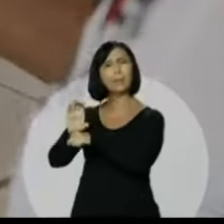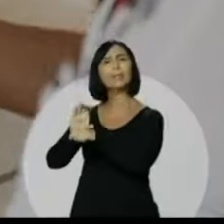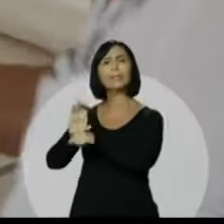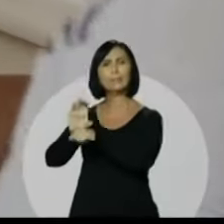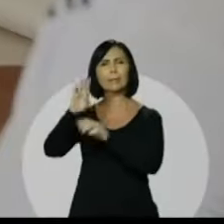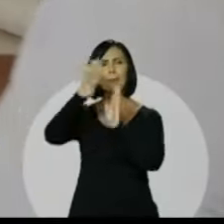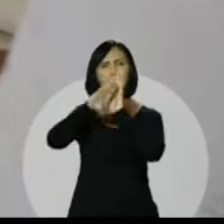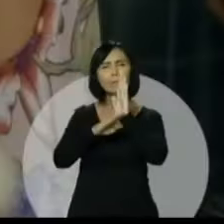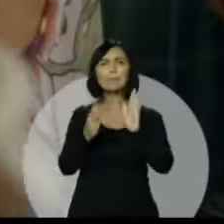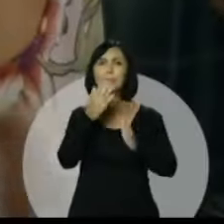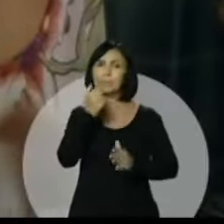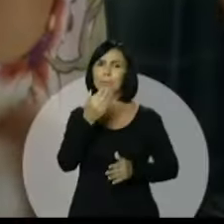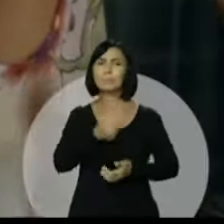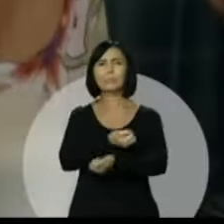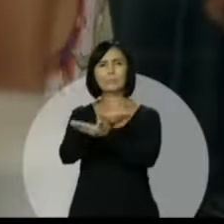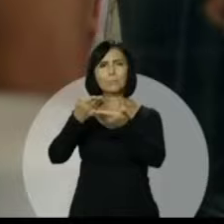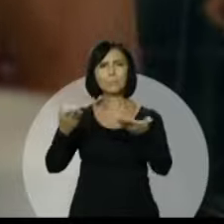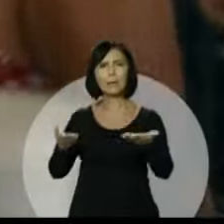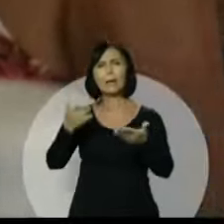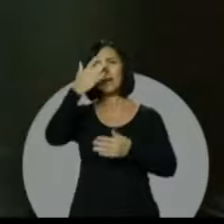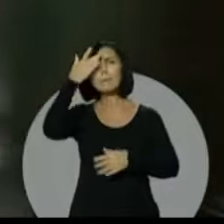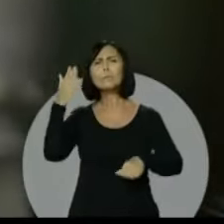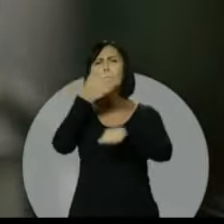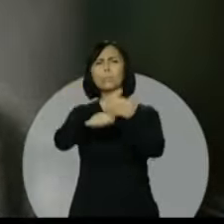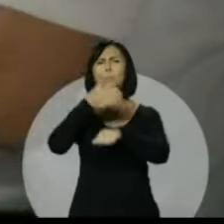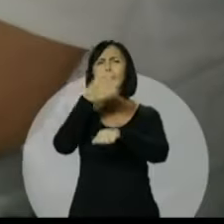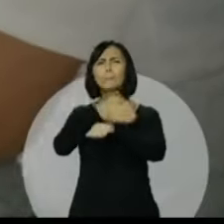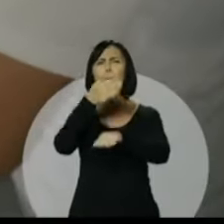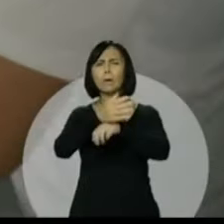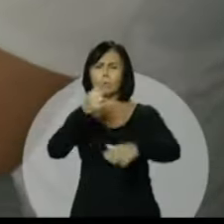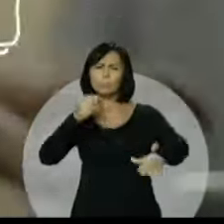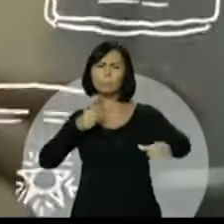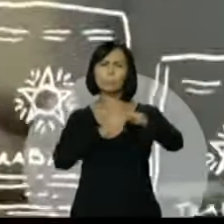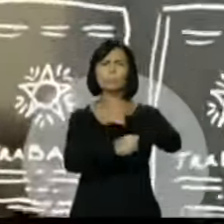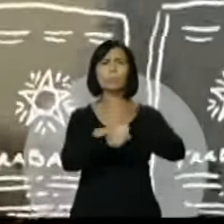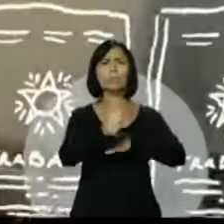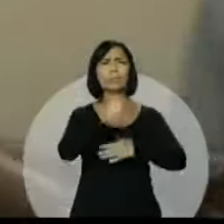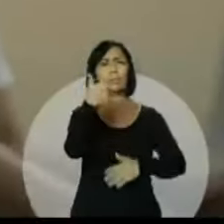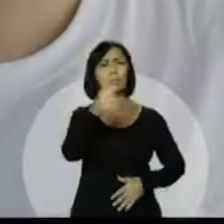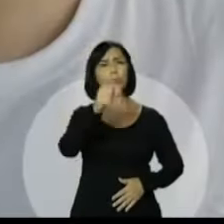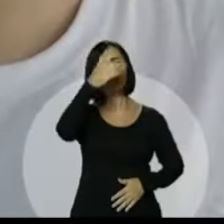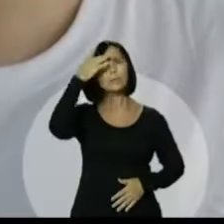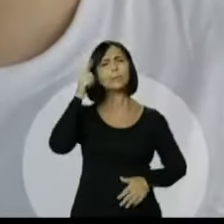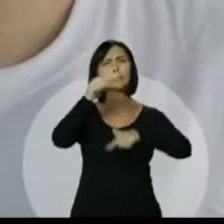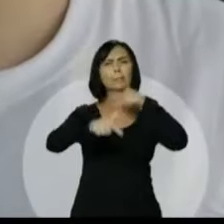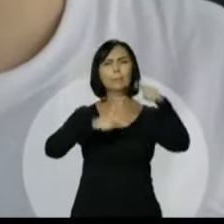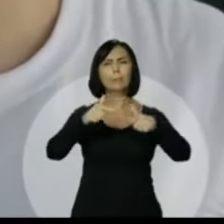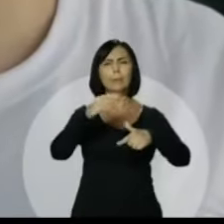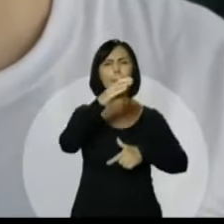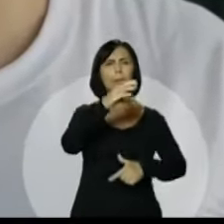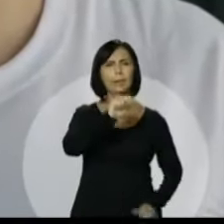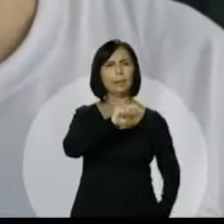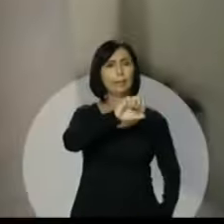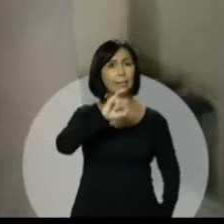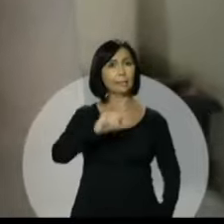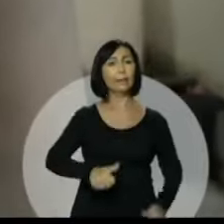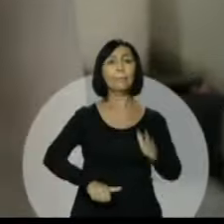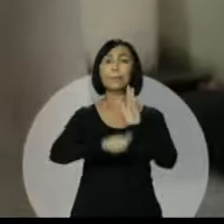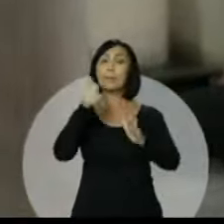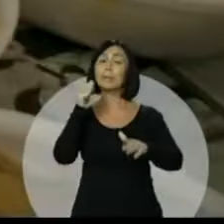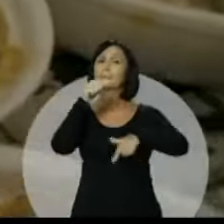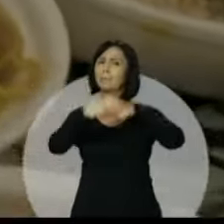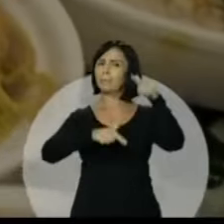Cabedelo, dentro do programa Tá na Mesa. Com o movimento aumentando, Patrícia já contratou 18 funcionários. Cássia, que conseguiu o